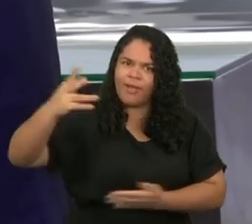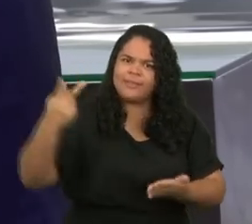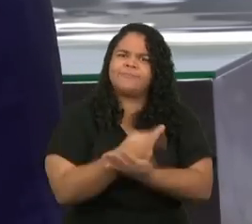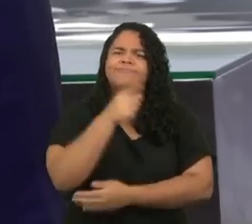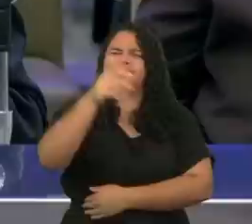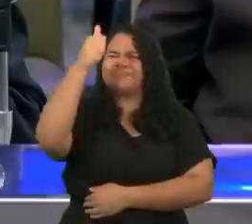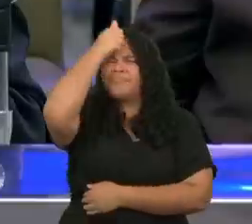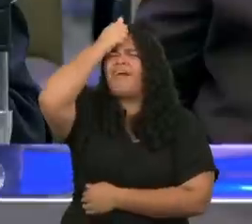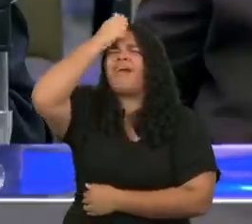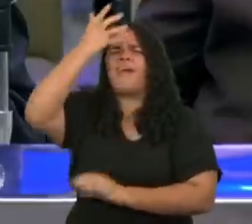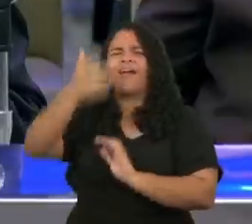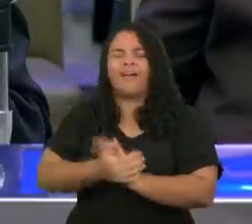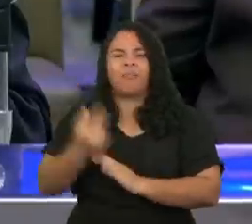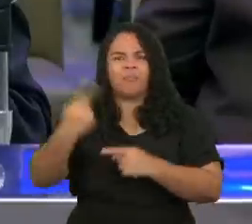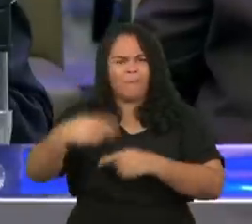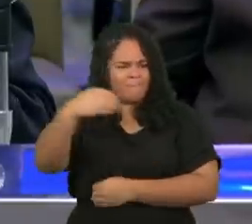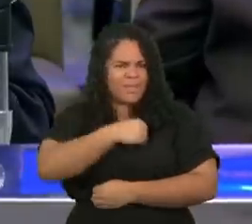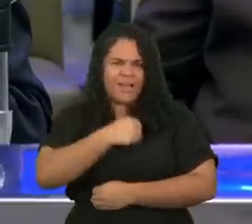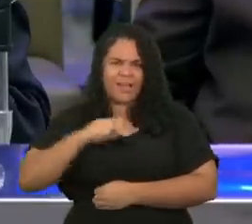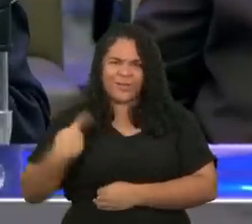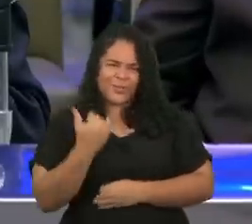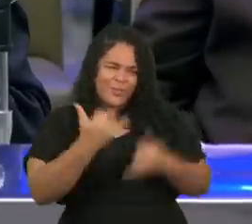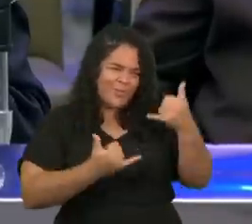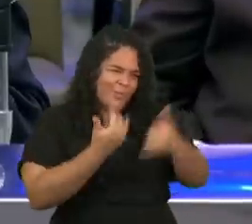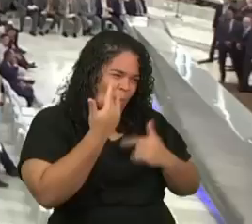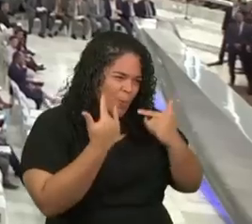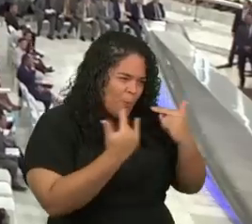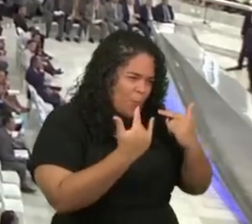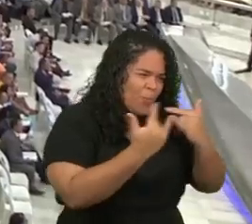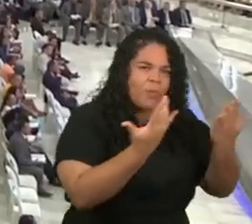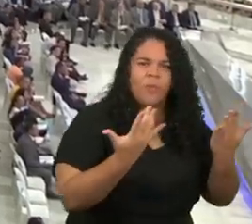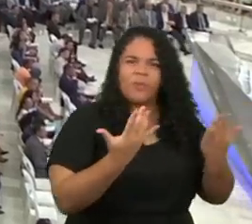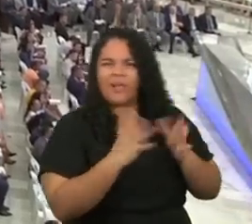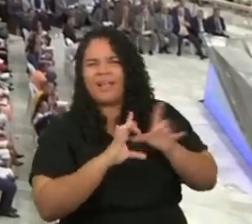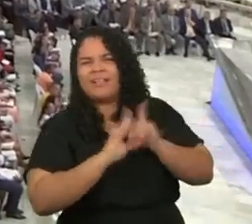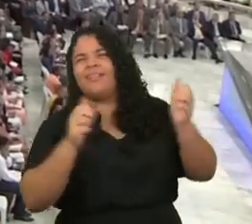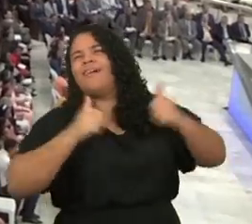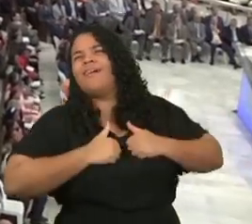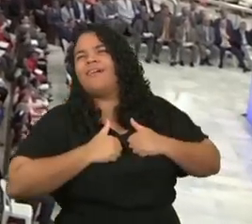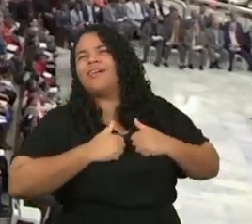com o pecado não se brinca com fogo não se brinca sem se queimar